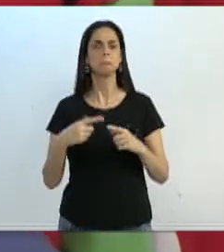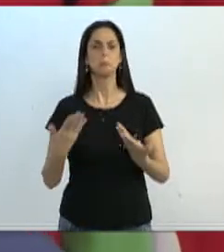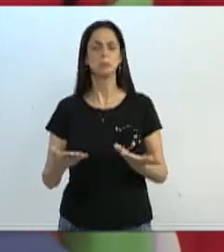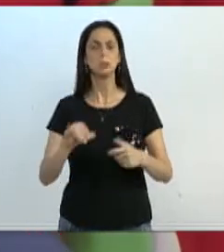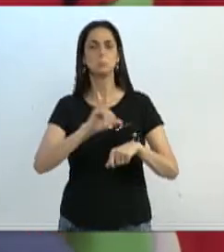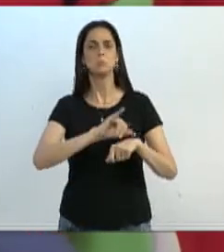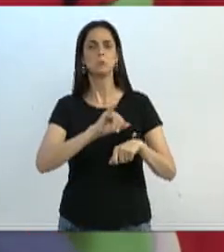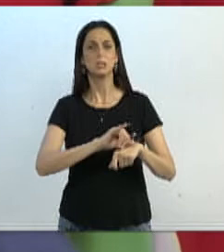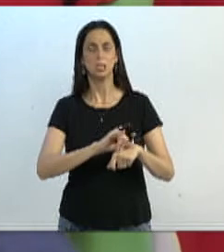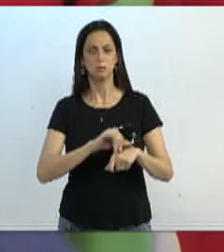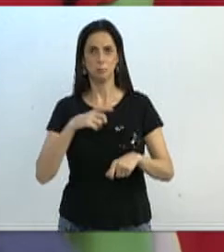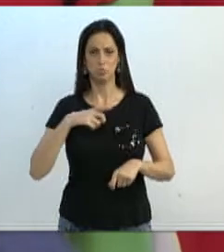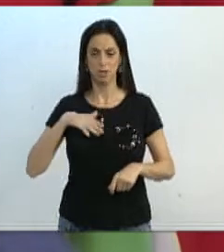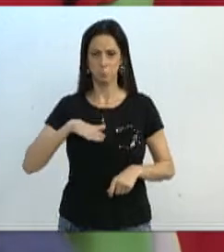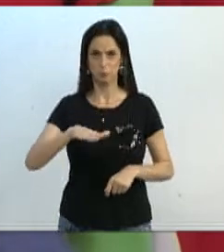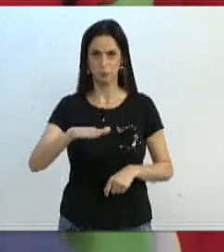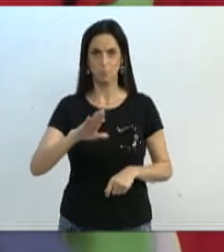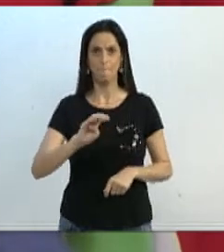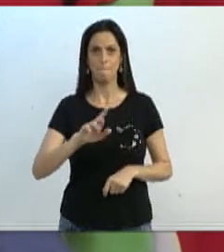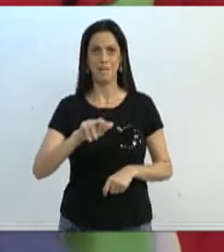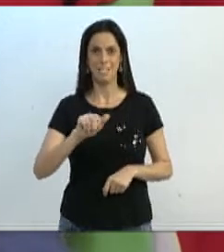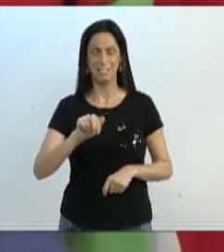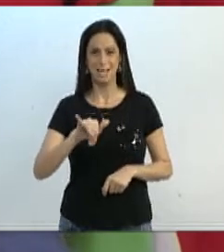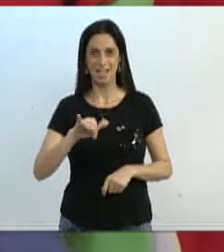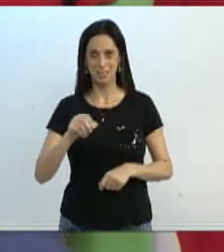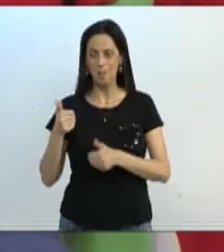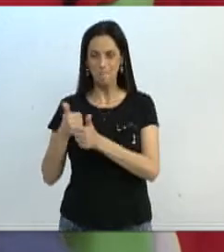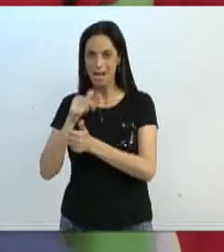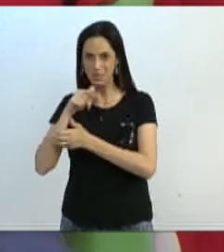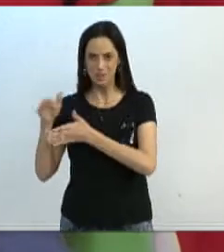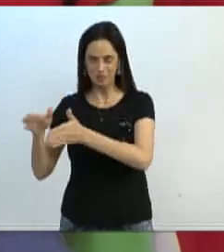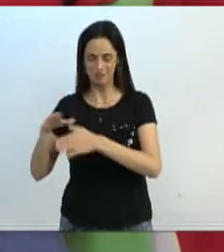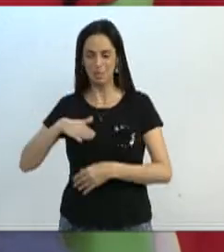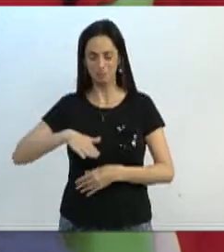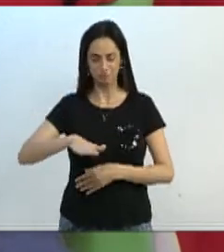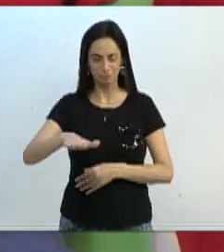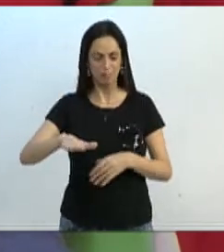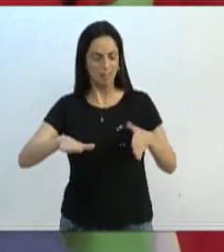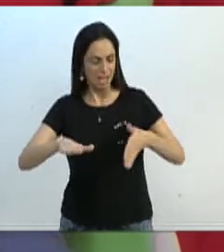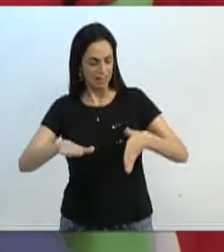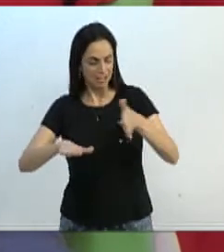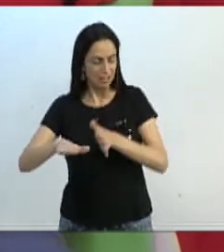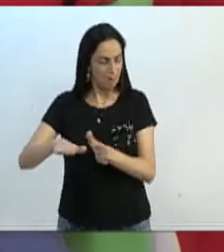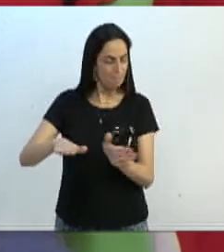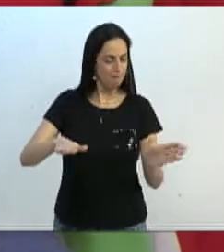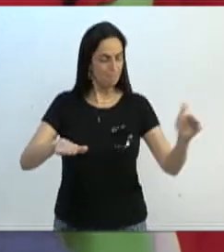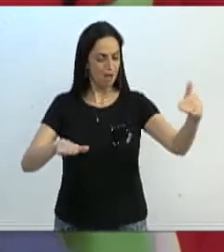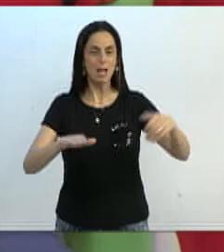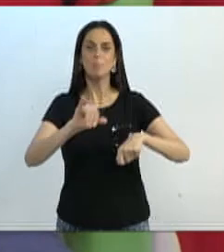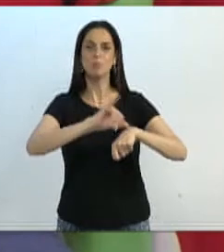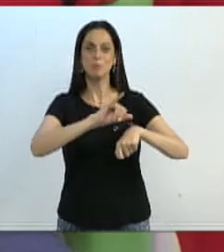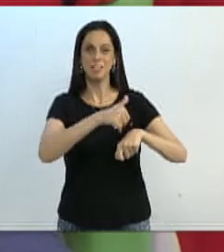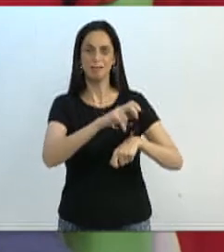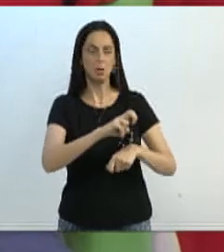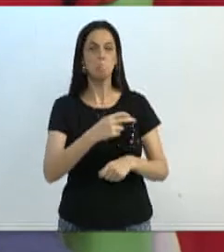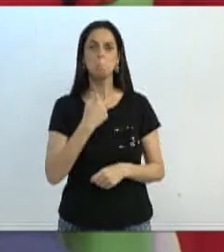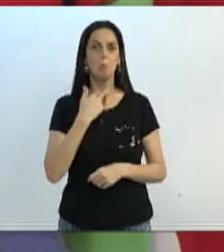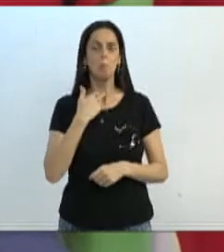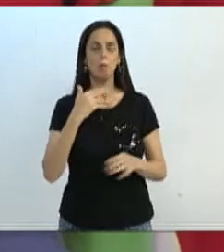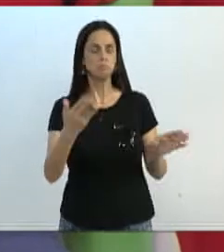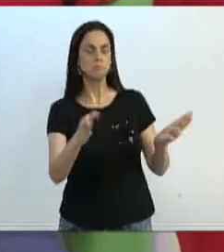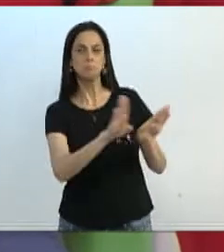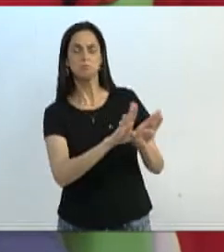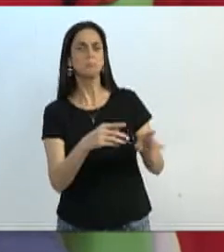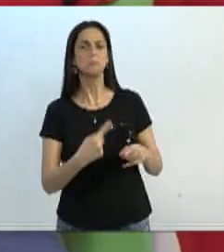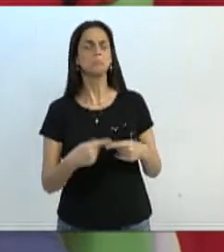porquê do fechamento daquela transversal. O cruzamento que